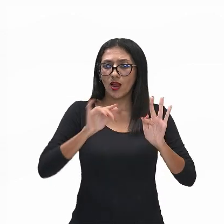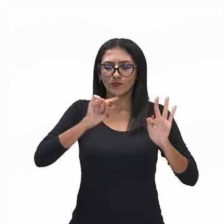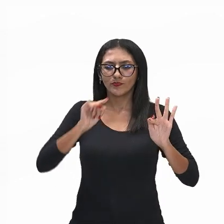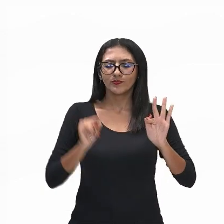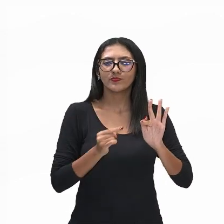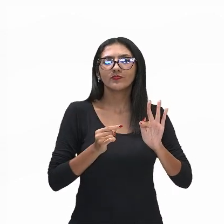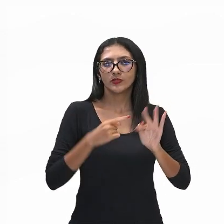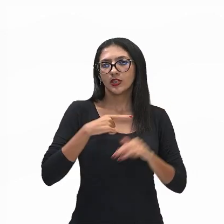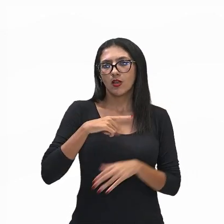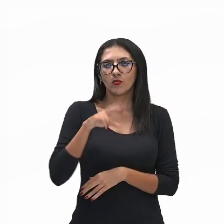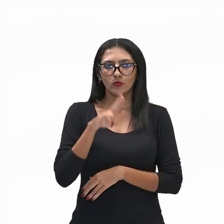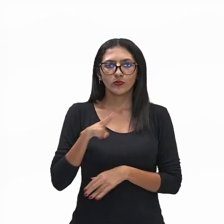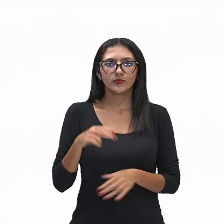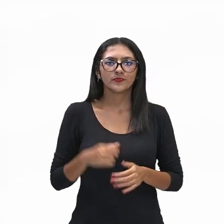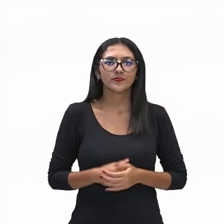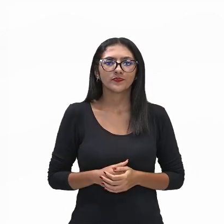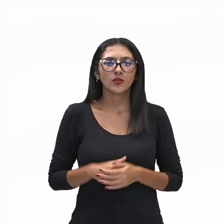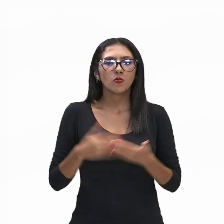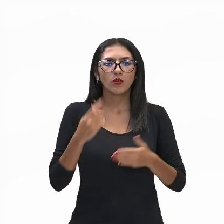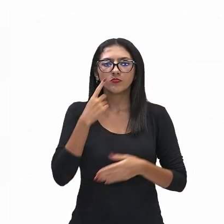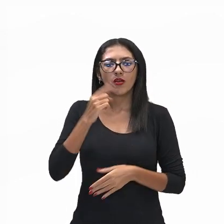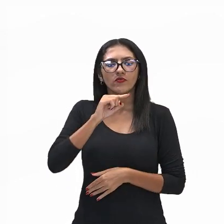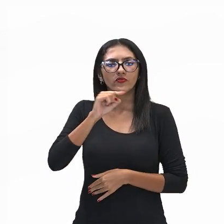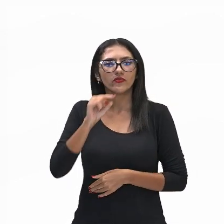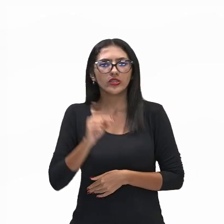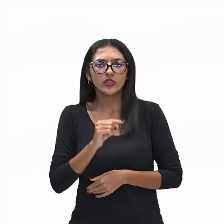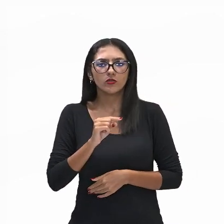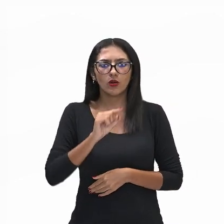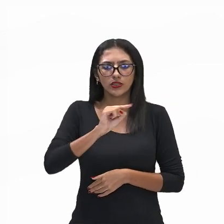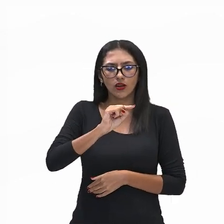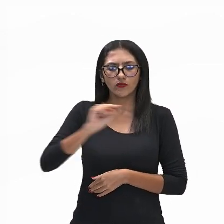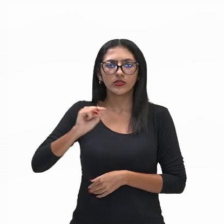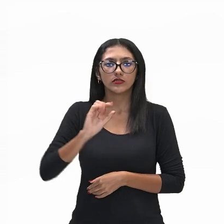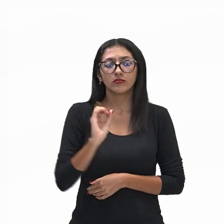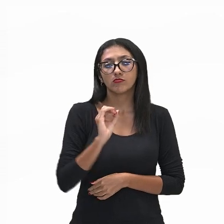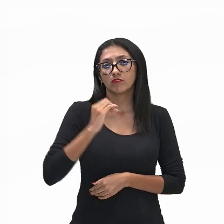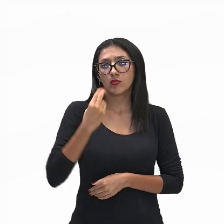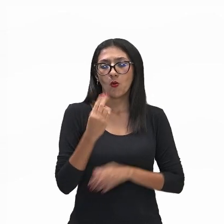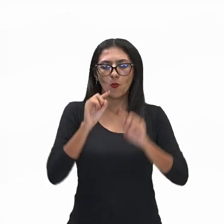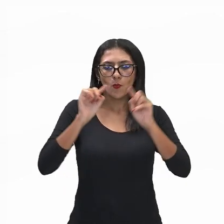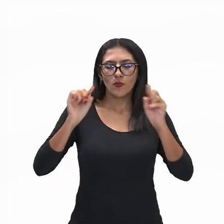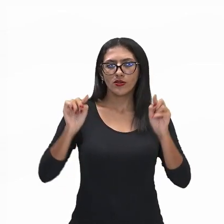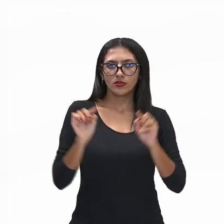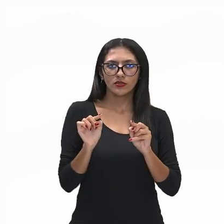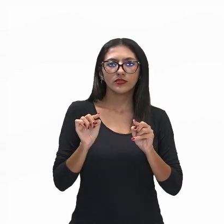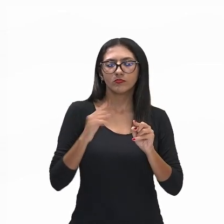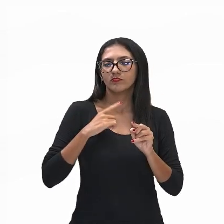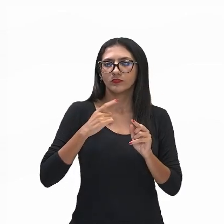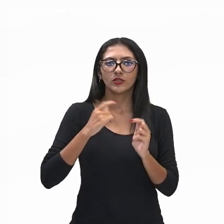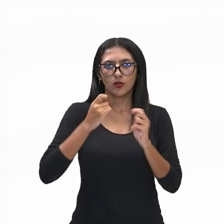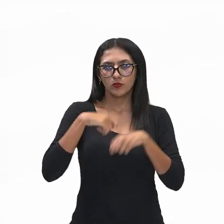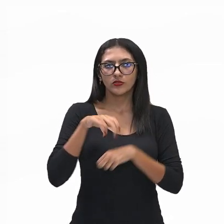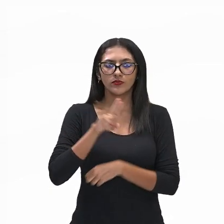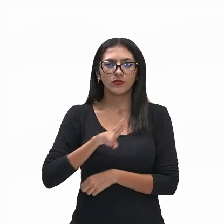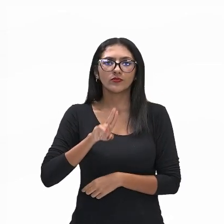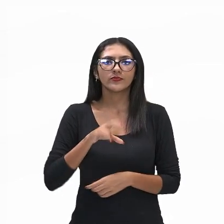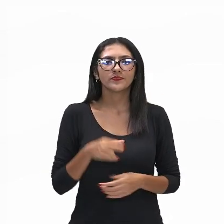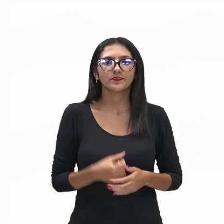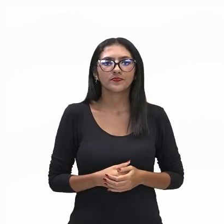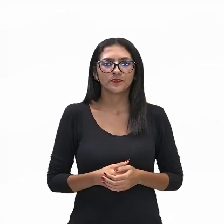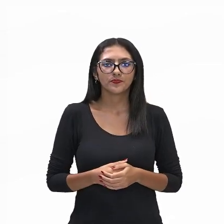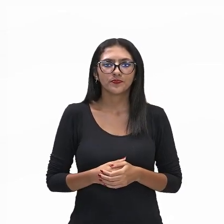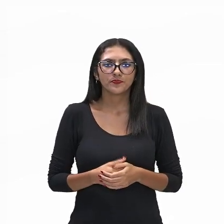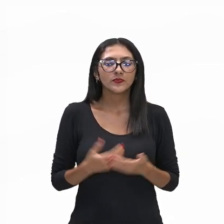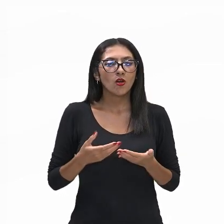pontuação. E quais são, professora? Vírgulas, travessões ou parênteses. Então, vamos entender